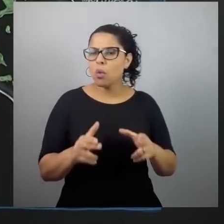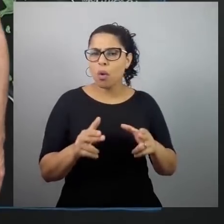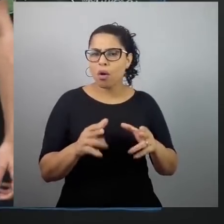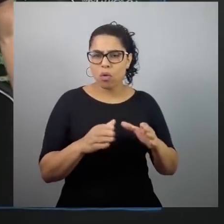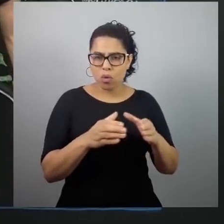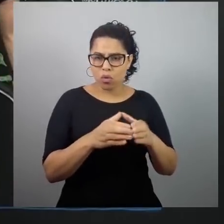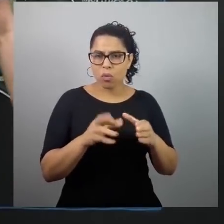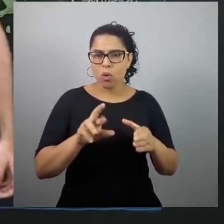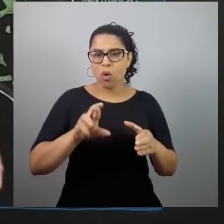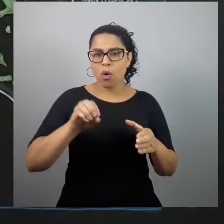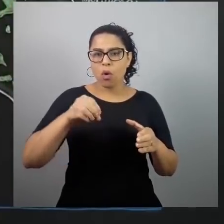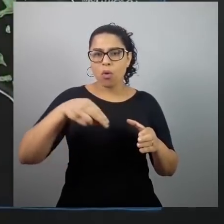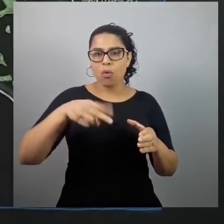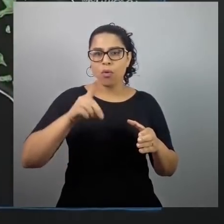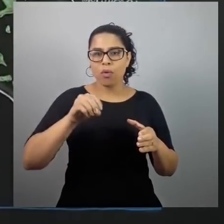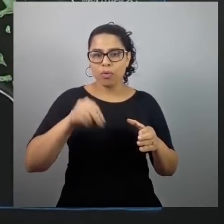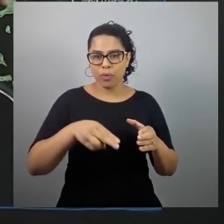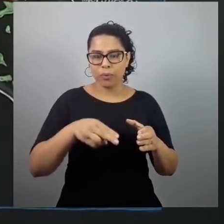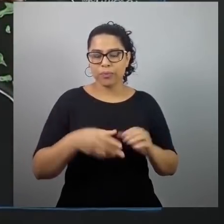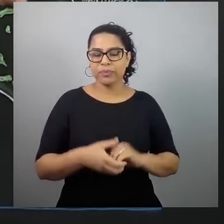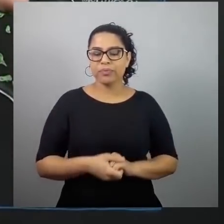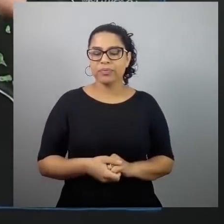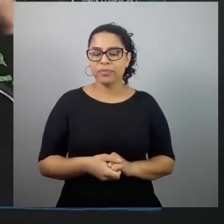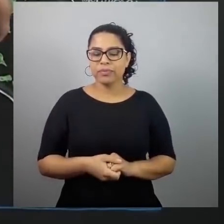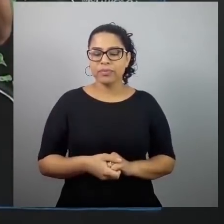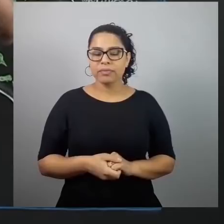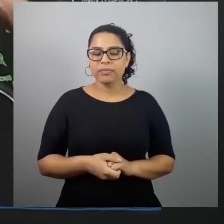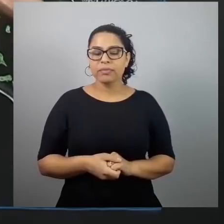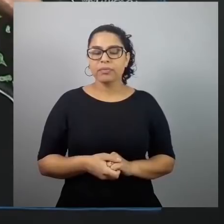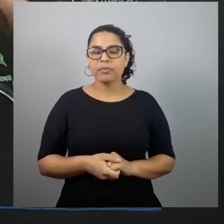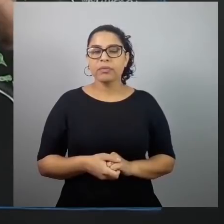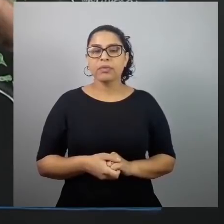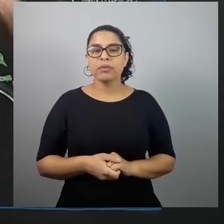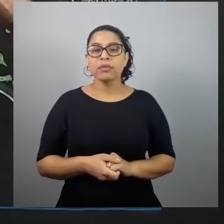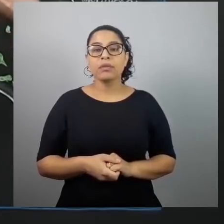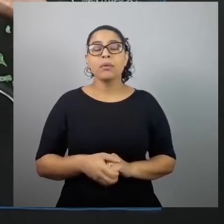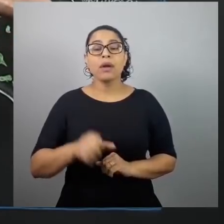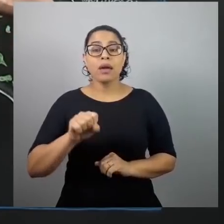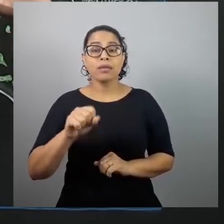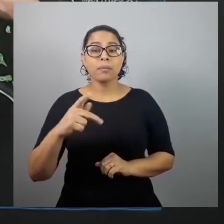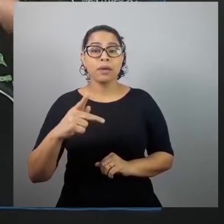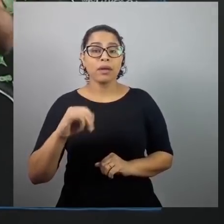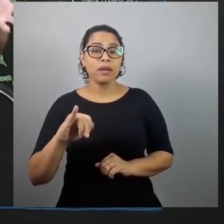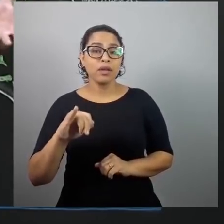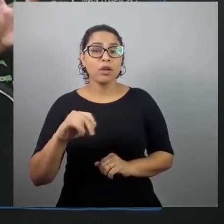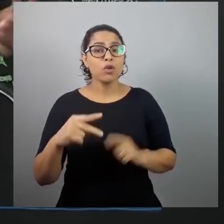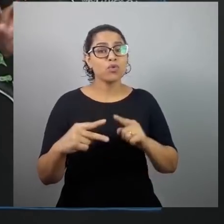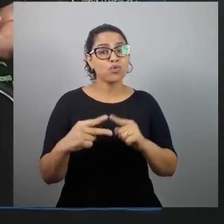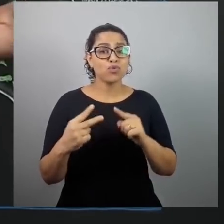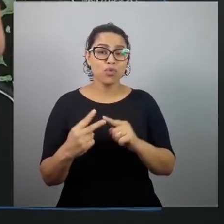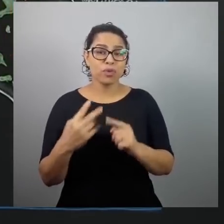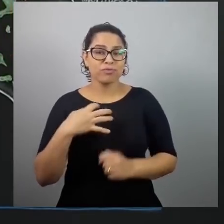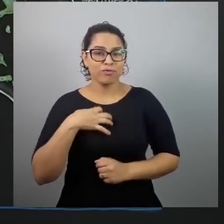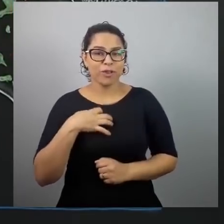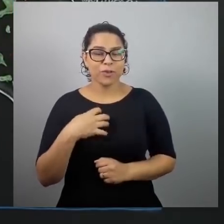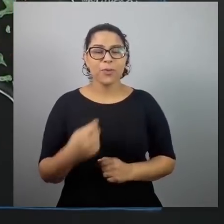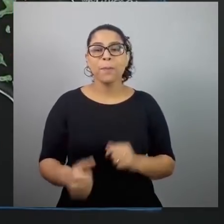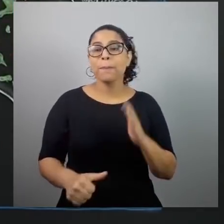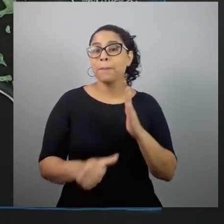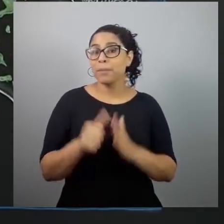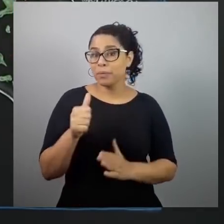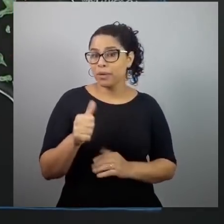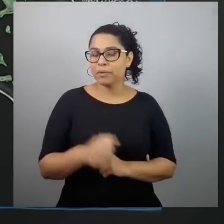a Comissão Rondon. Esse SPI ele tem dois lados, vamos assim dizer. Se por um lado positivo representou